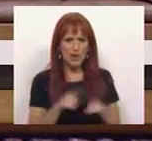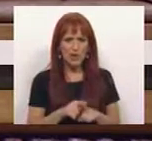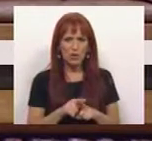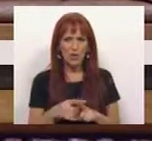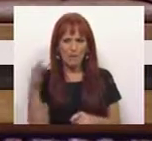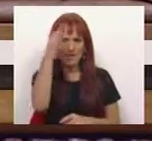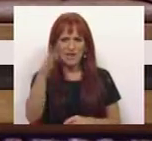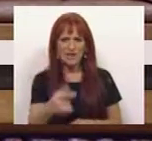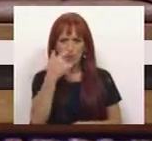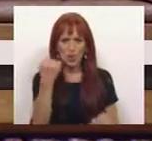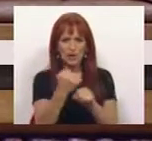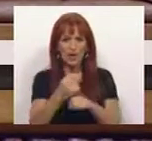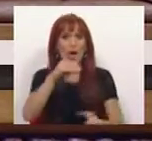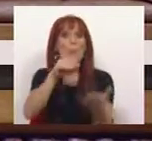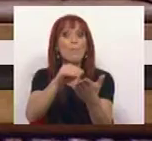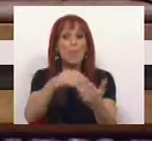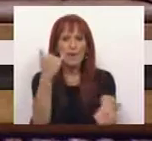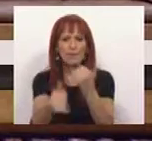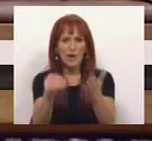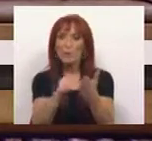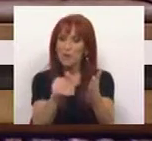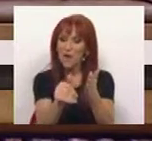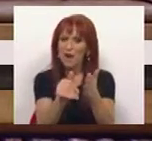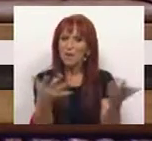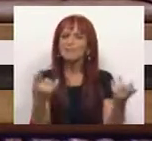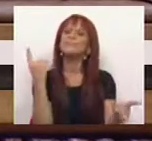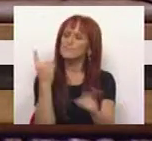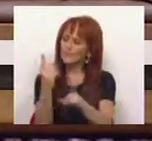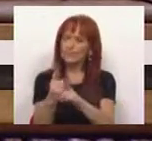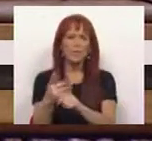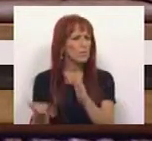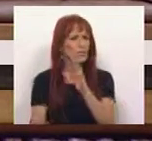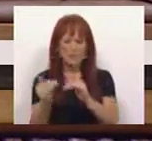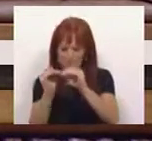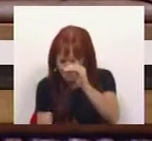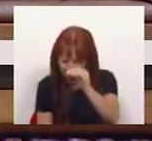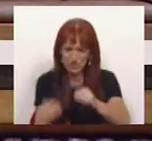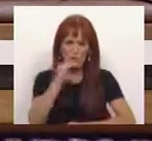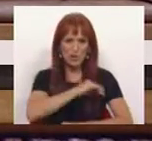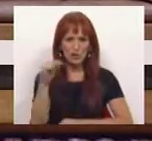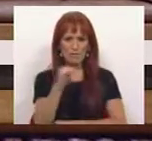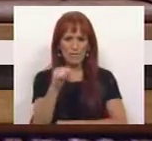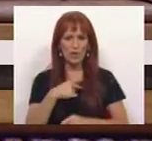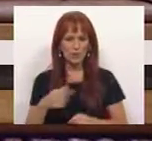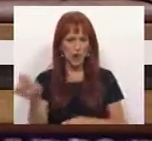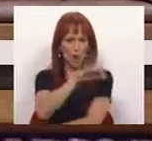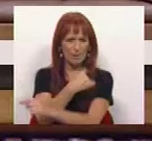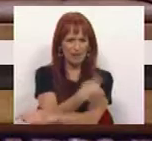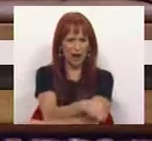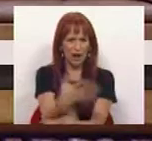percentagem de trabalhadores pobres ou em risco de pobreza e mantém um dos mais baixos salários mínimos da